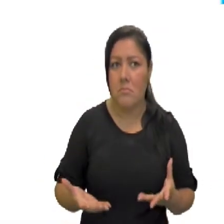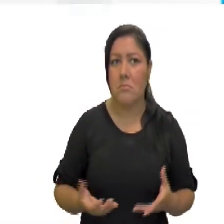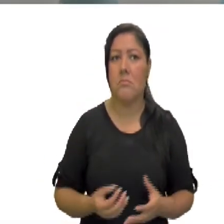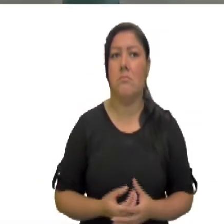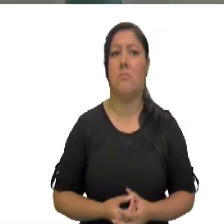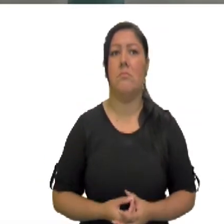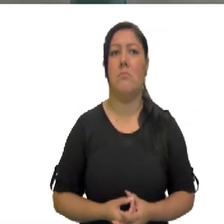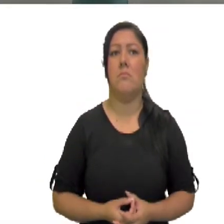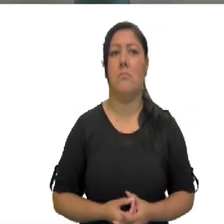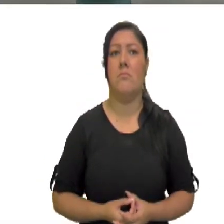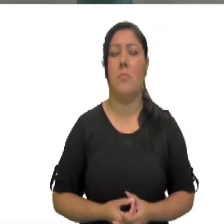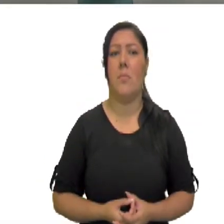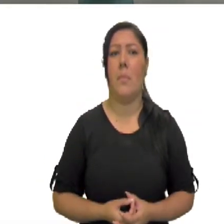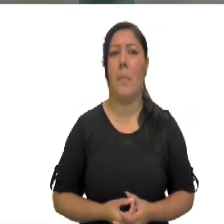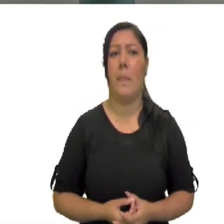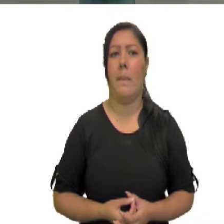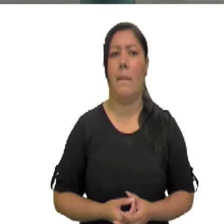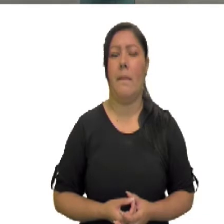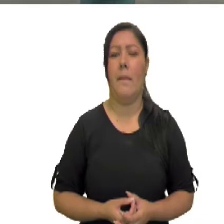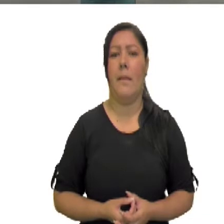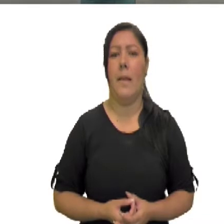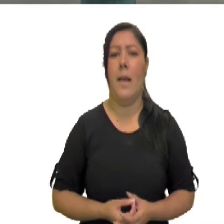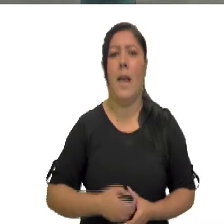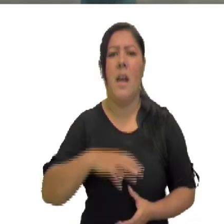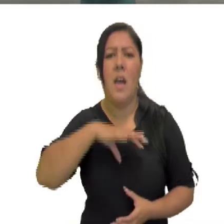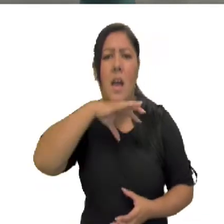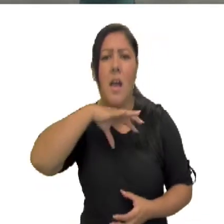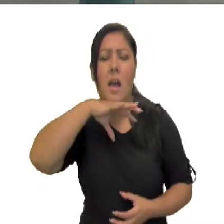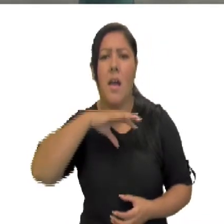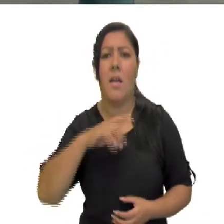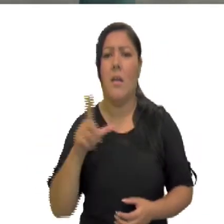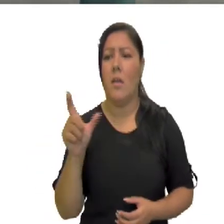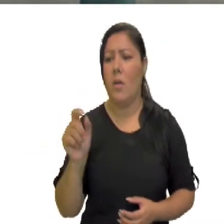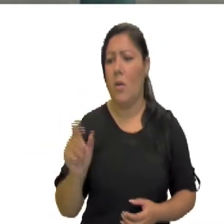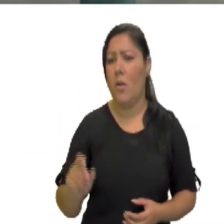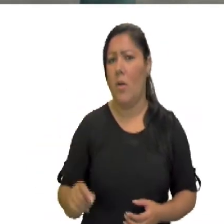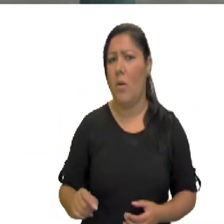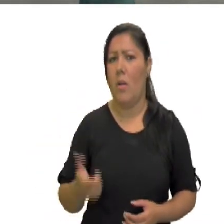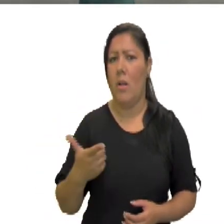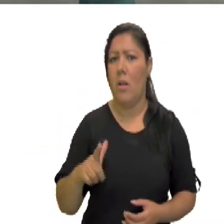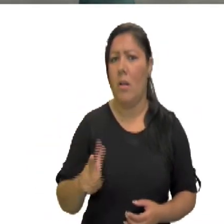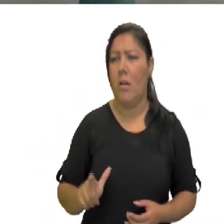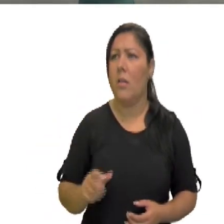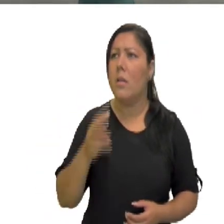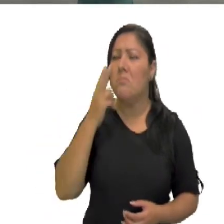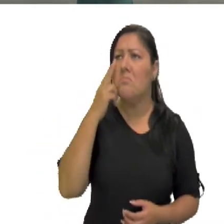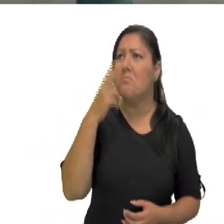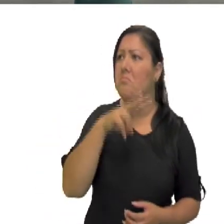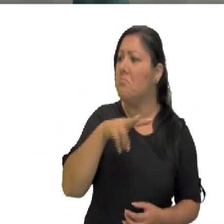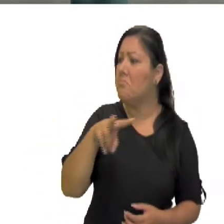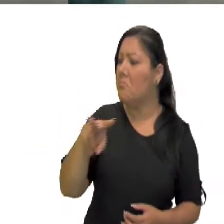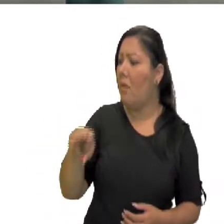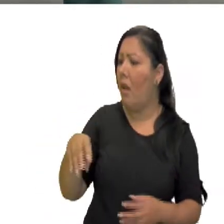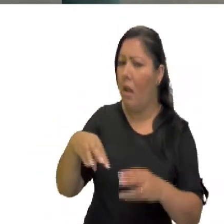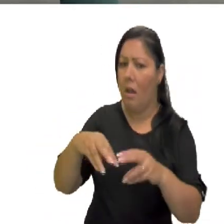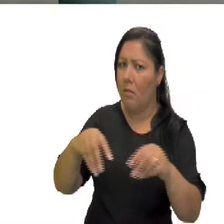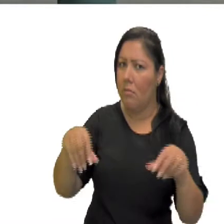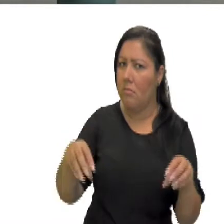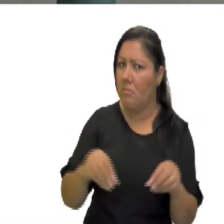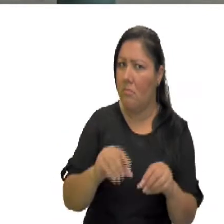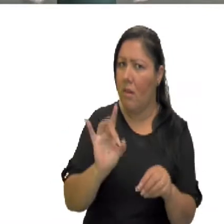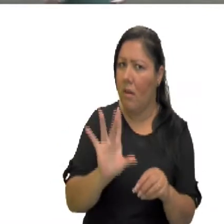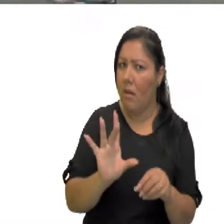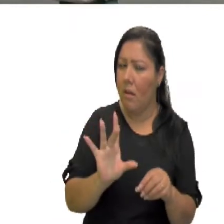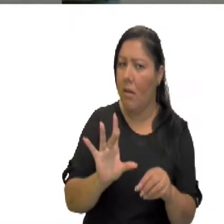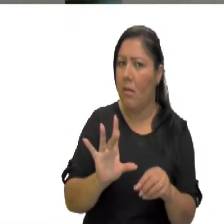Bom, eu só vejo ser invertebrado na Terra. Aonde eu consigo